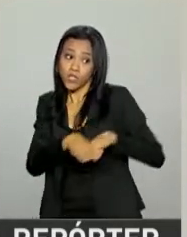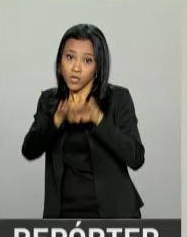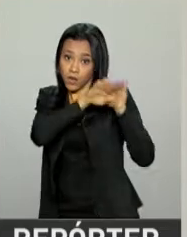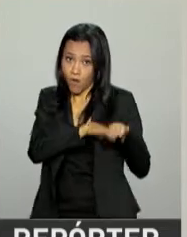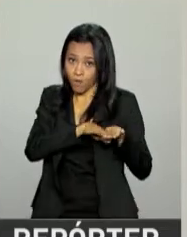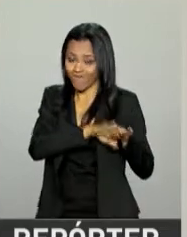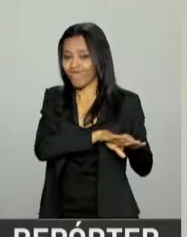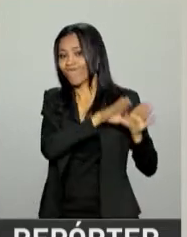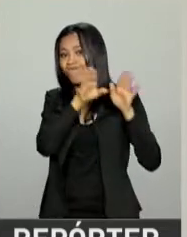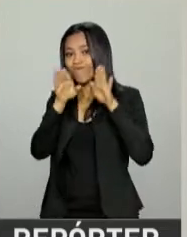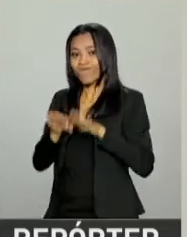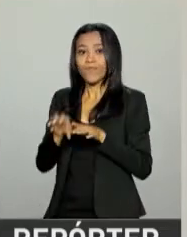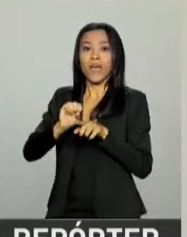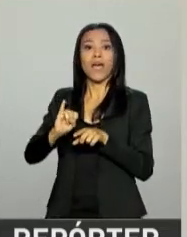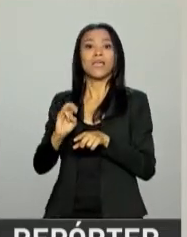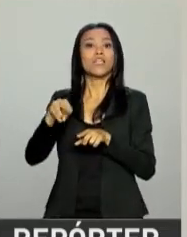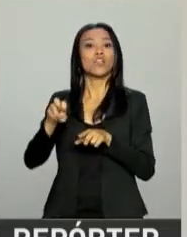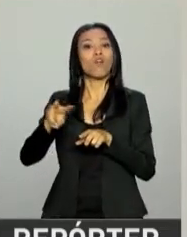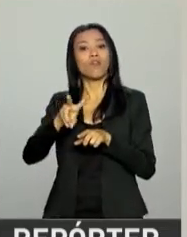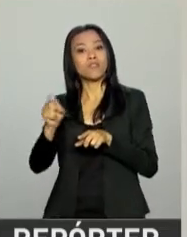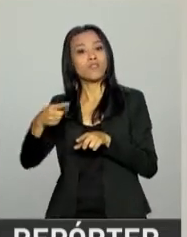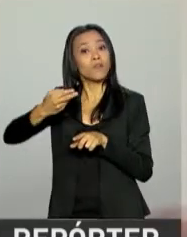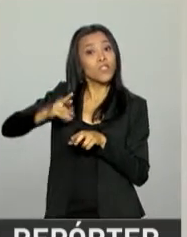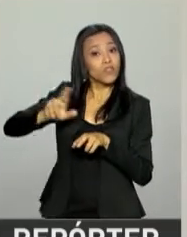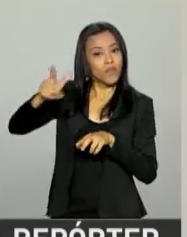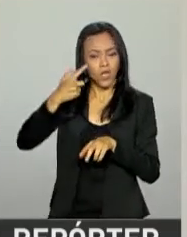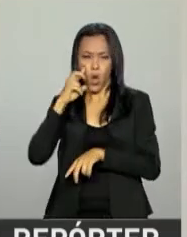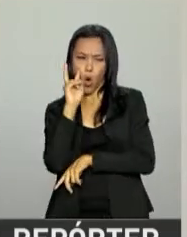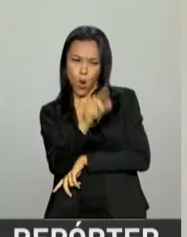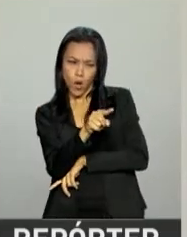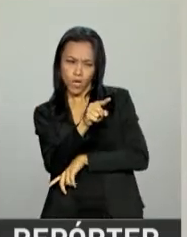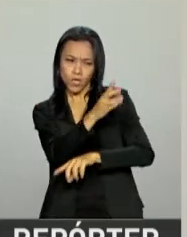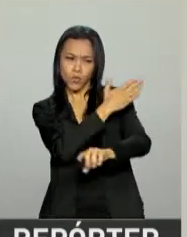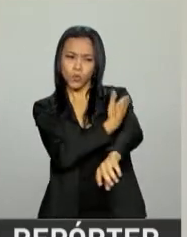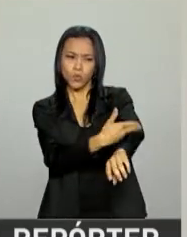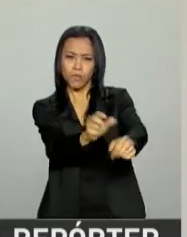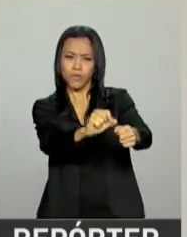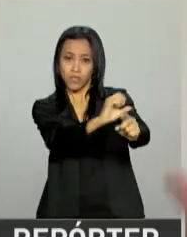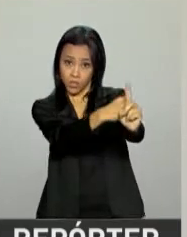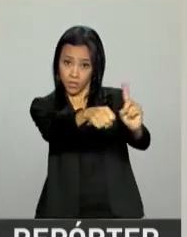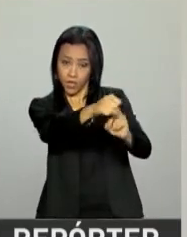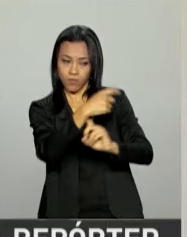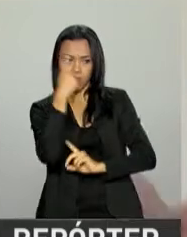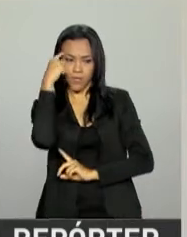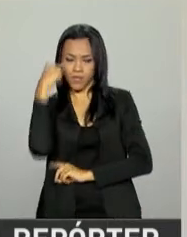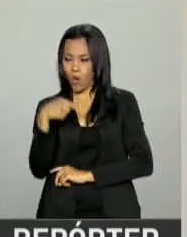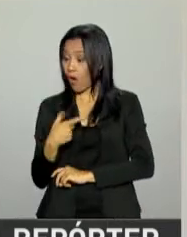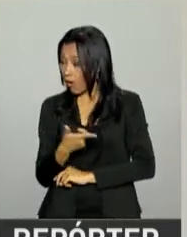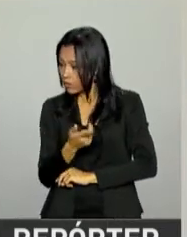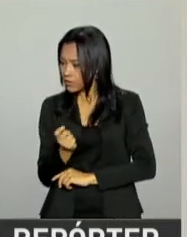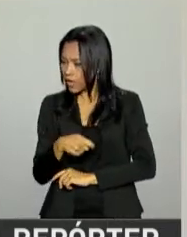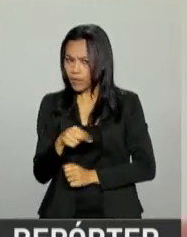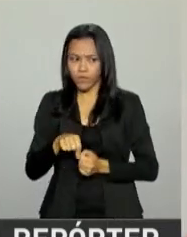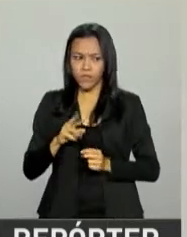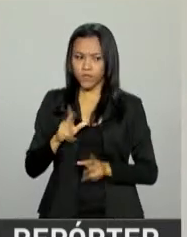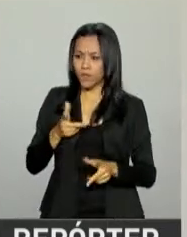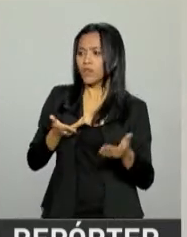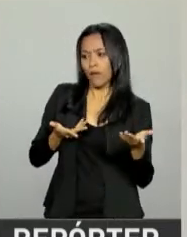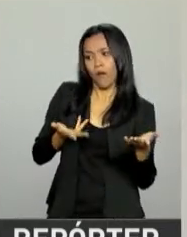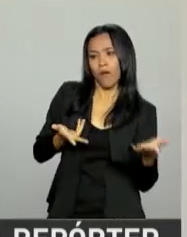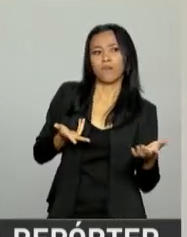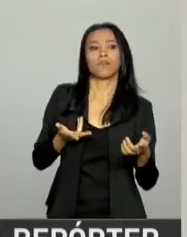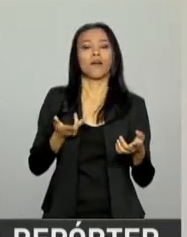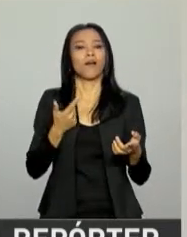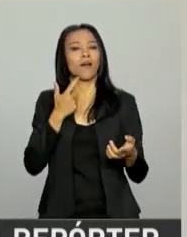sociedade a inovação é exatamente o contrário disso inovador onde uma coisa que a sociedade costuma fazer e pensa olha aí a gente pode fazer diferente então